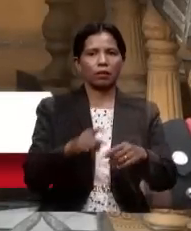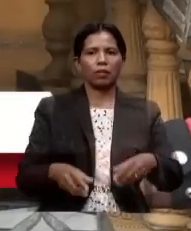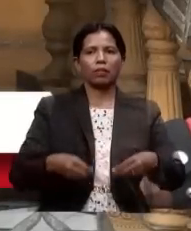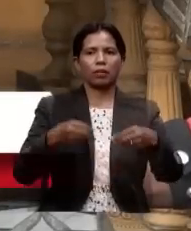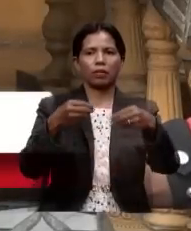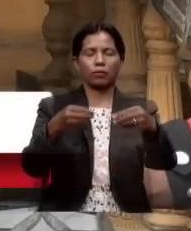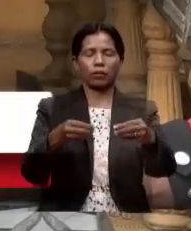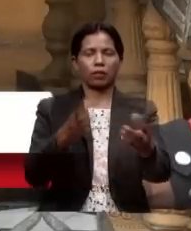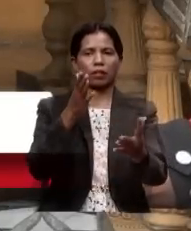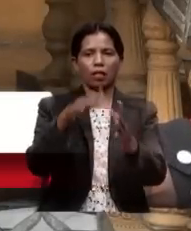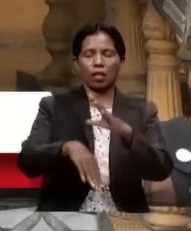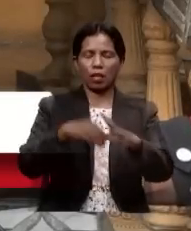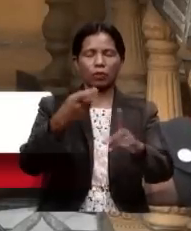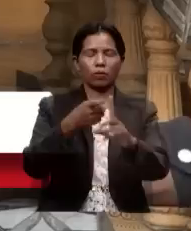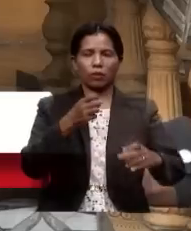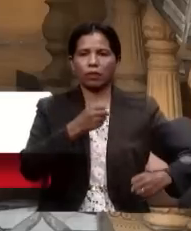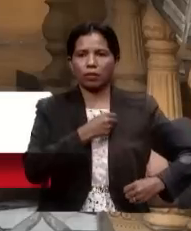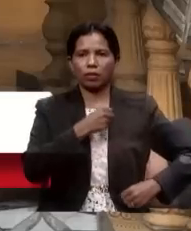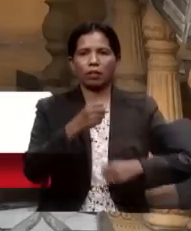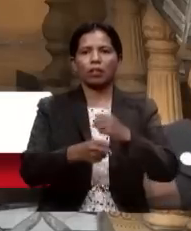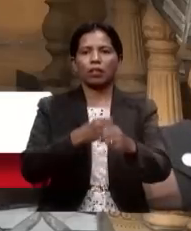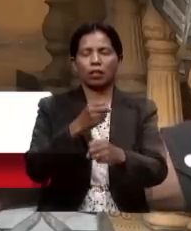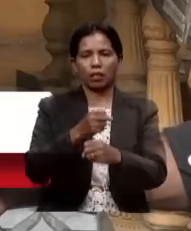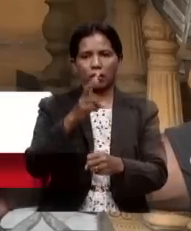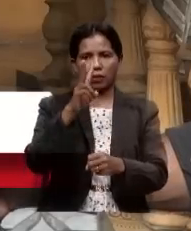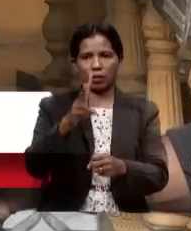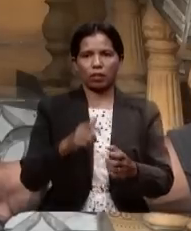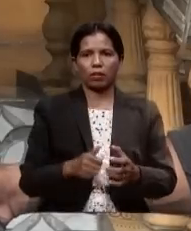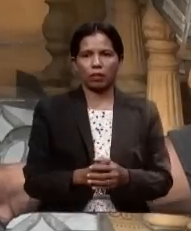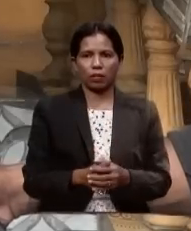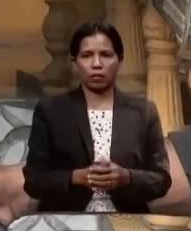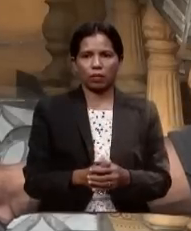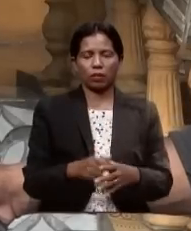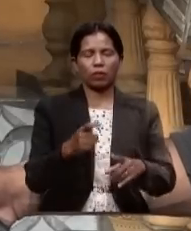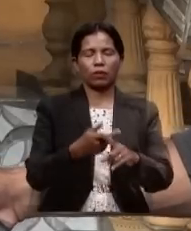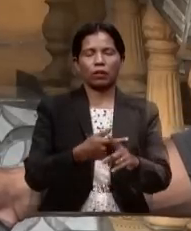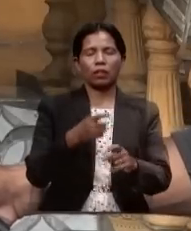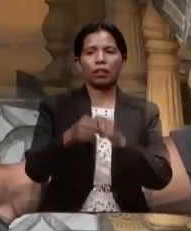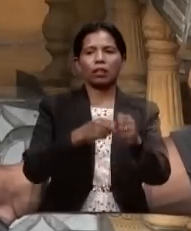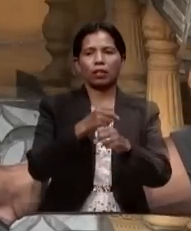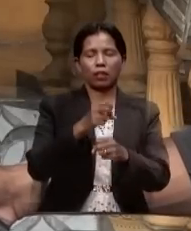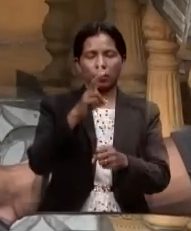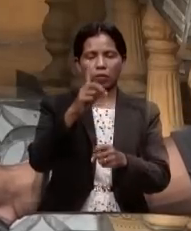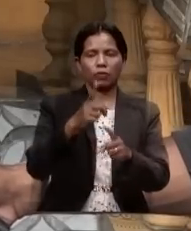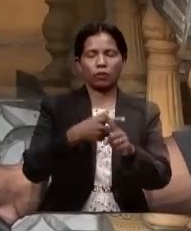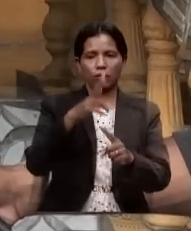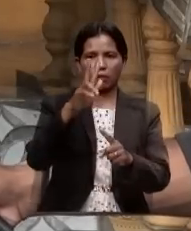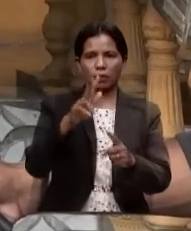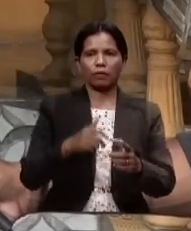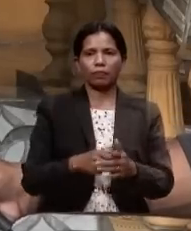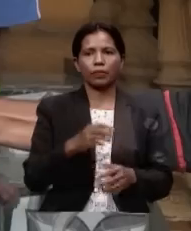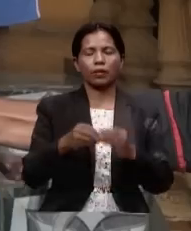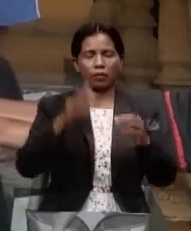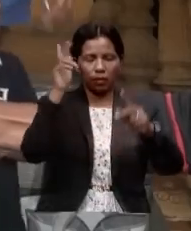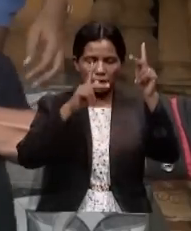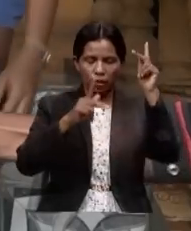en petin ya tengi sai tama ni kumpertin en rua ni la por grini tin en rua fula ton Família Siraktuir, quando o caso